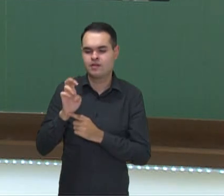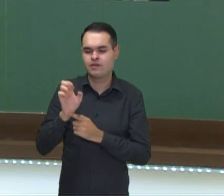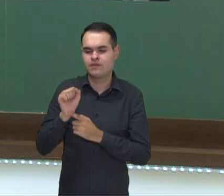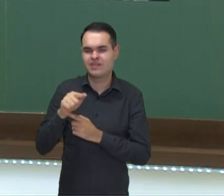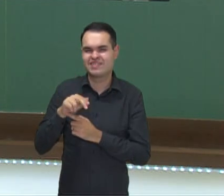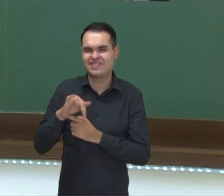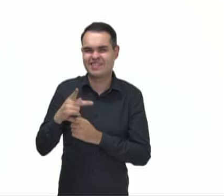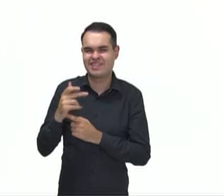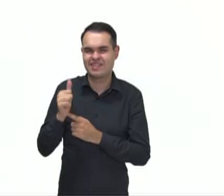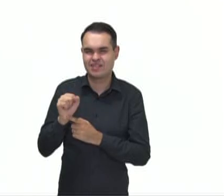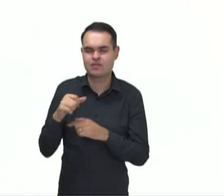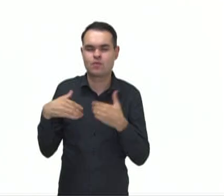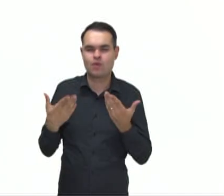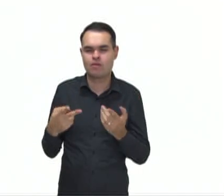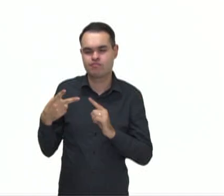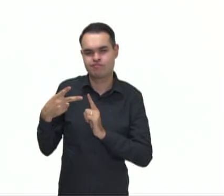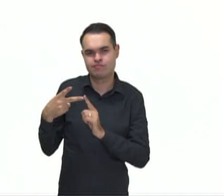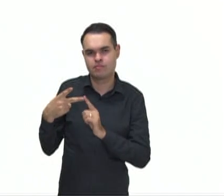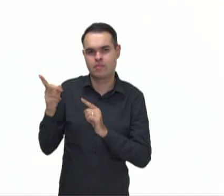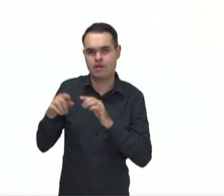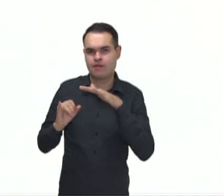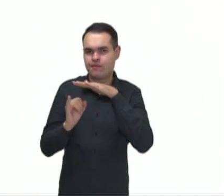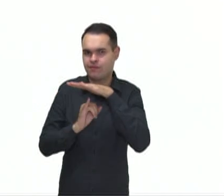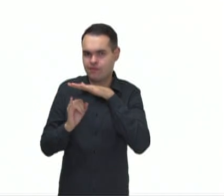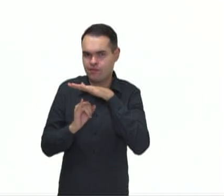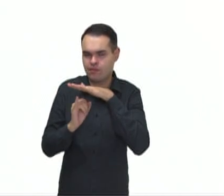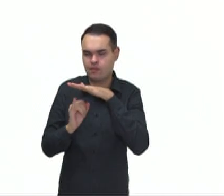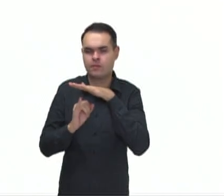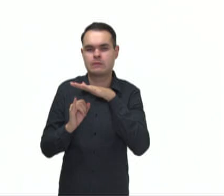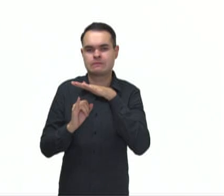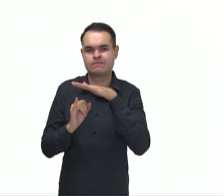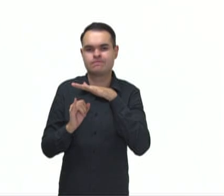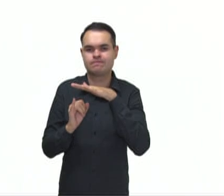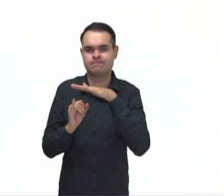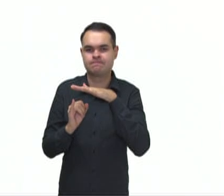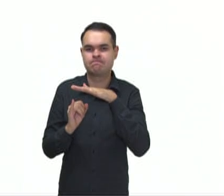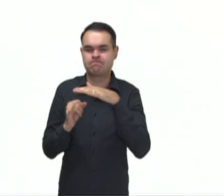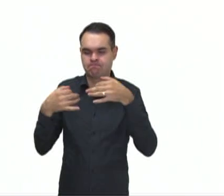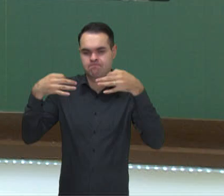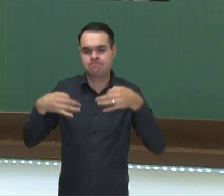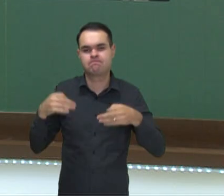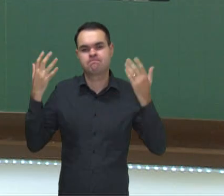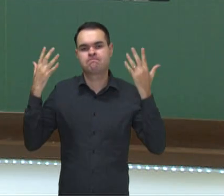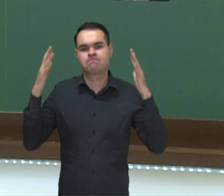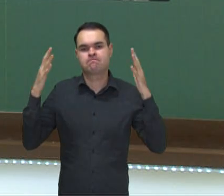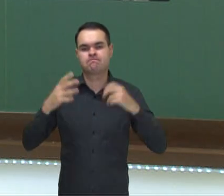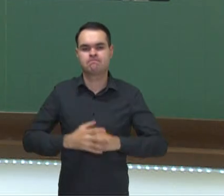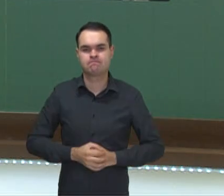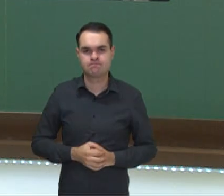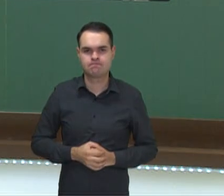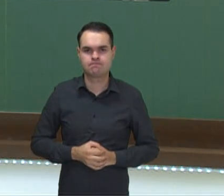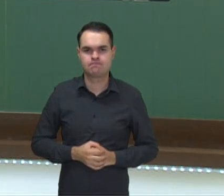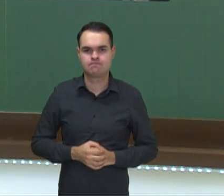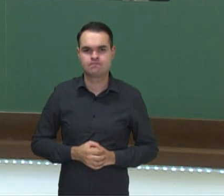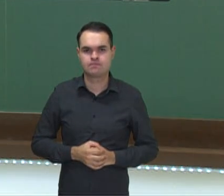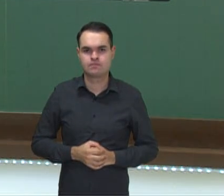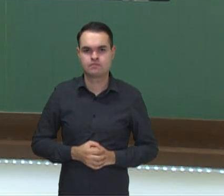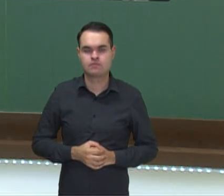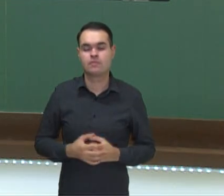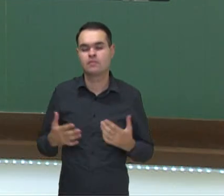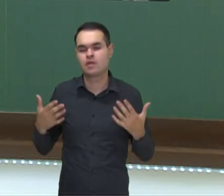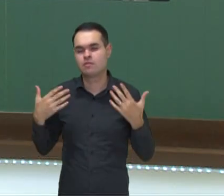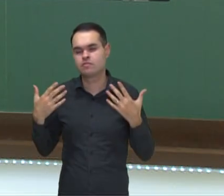qual alternativa? Se você disse alternativa B, informalidade ao texto, correto. Então, fresquinhas